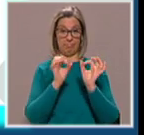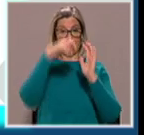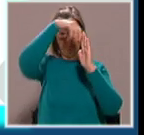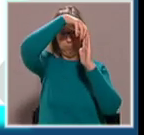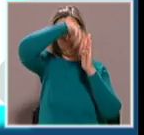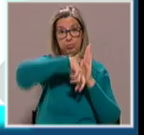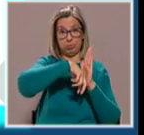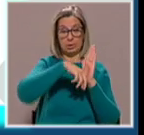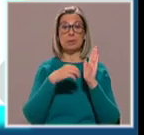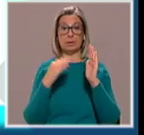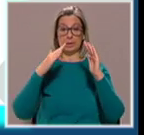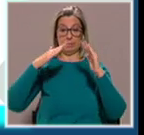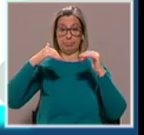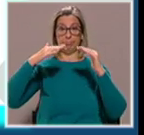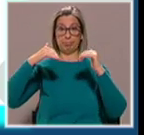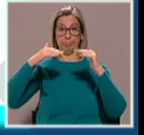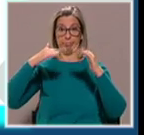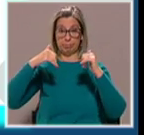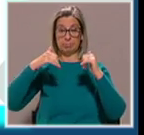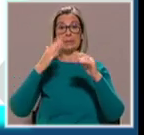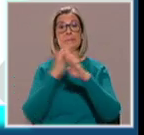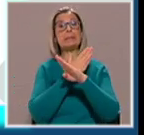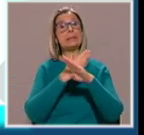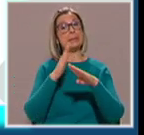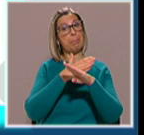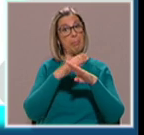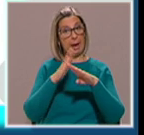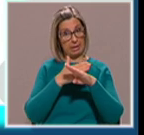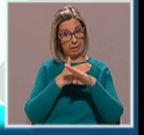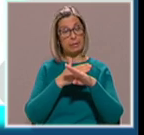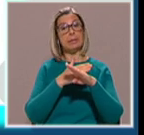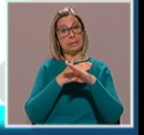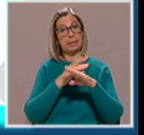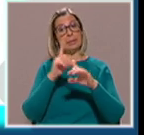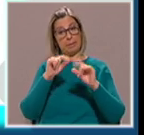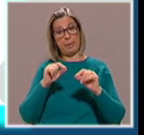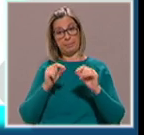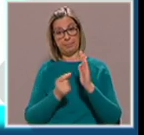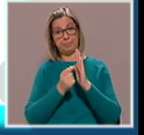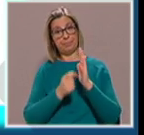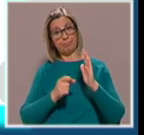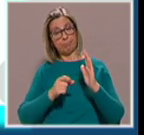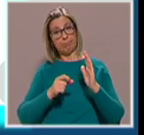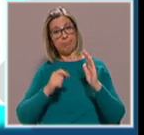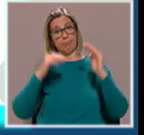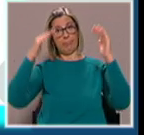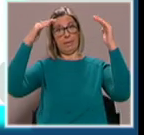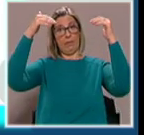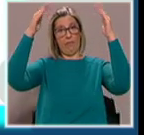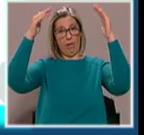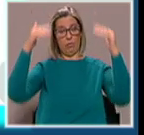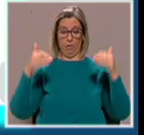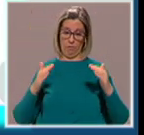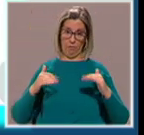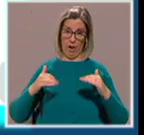sangue. Existem válvulas a separar as aurículas dos ventrículos e depois existem válvulas a separar os ventrículos da entrada das artérias com as